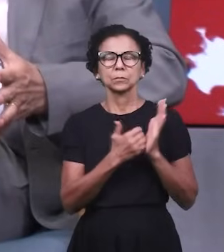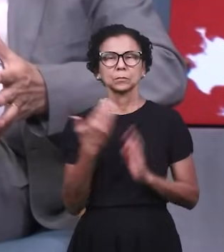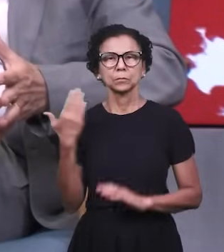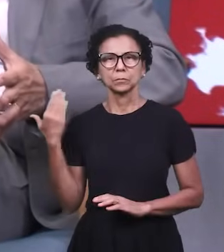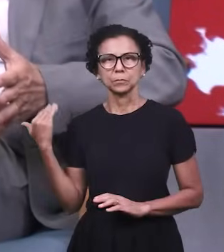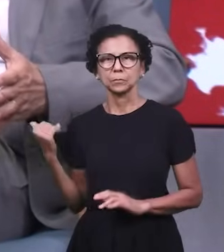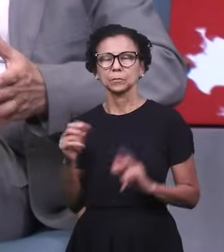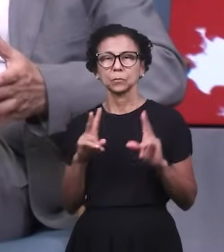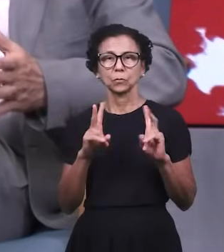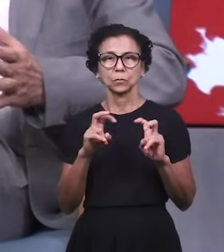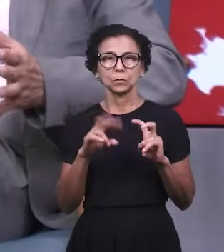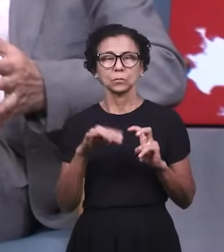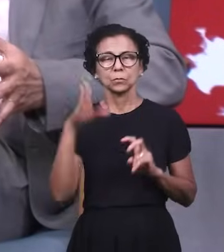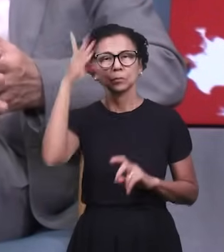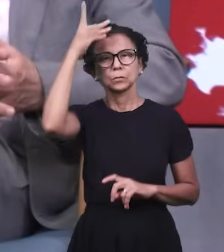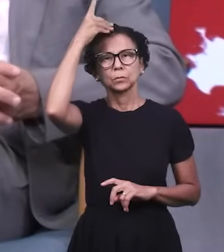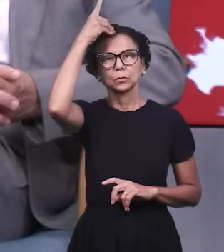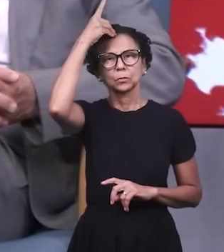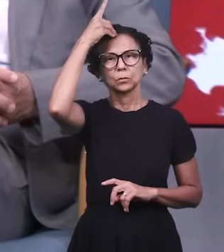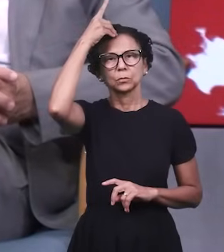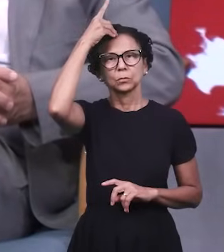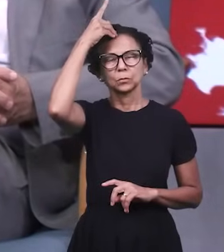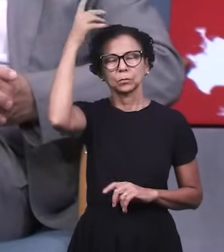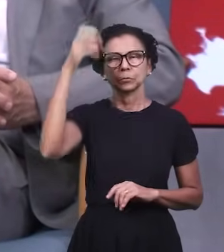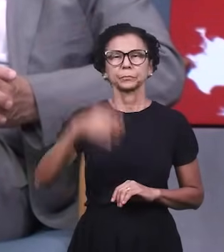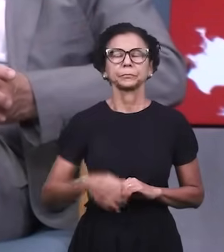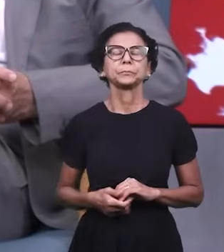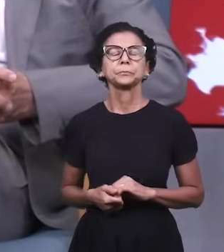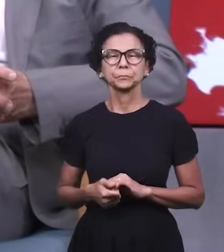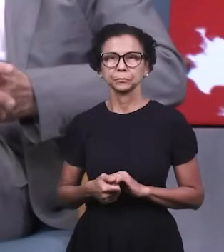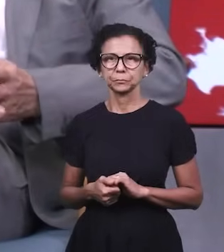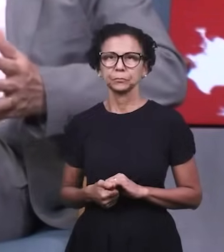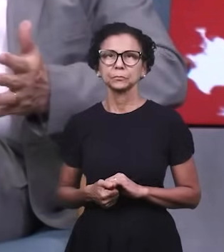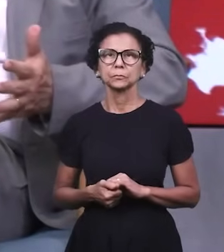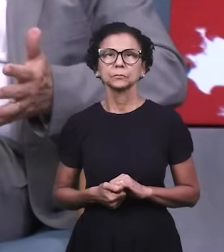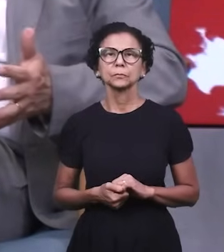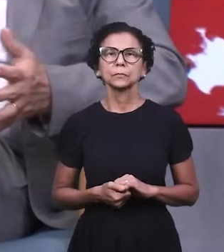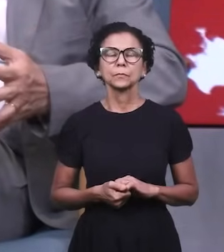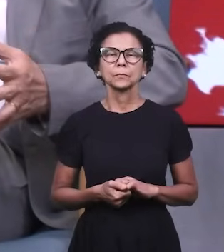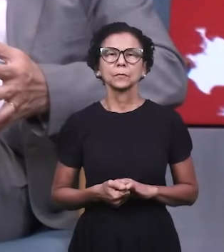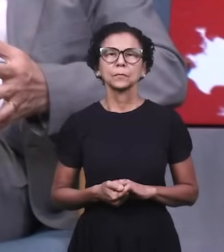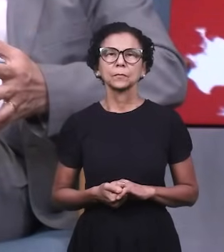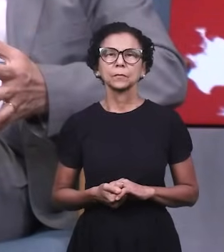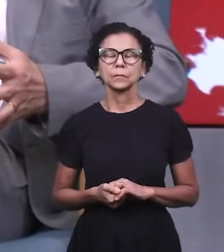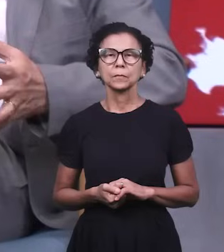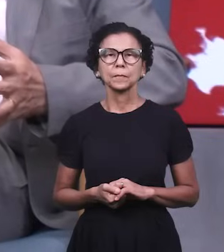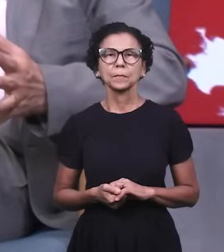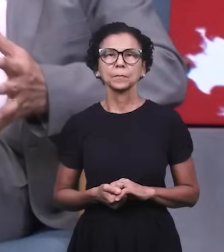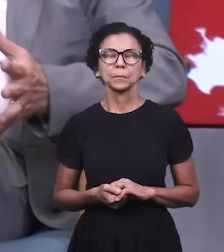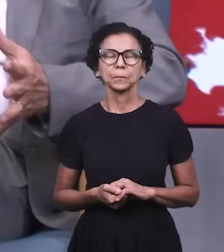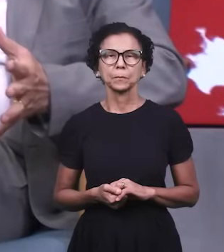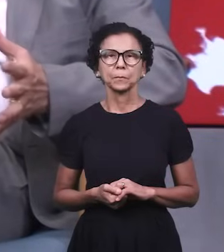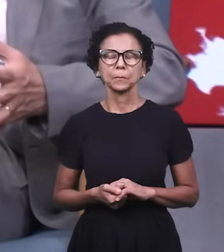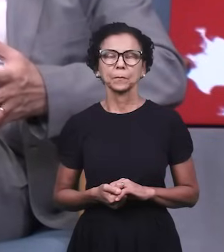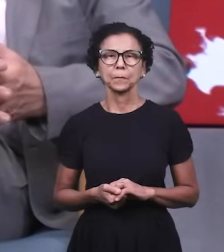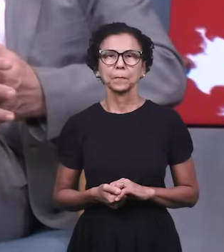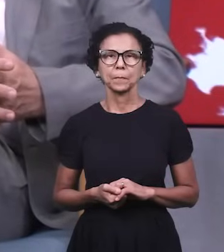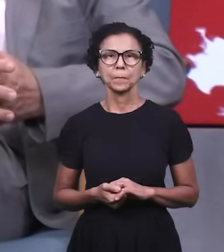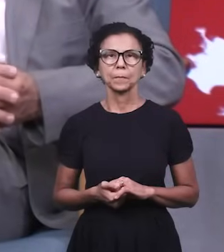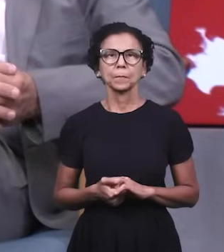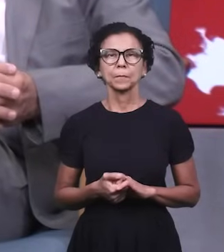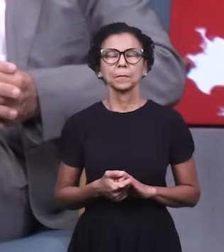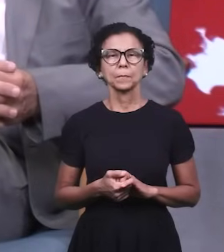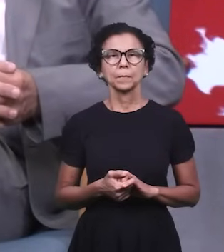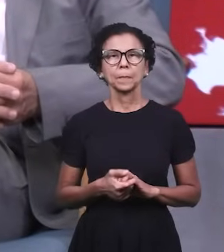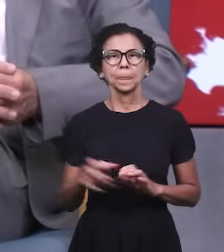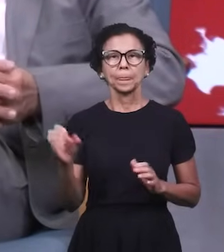espirituais. E nós mostramos aqui para os irmãos que os dons espirituais descritos no